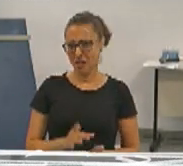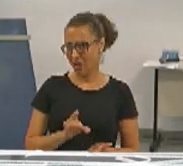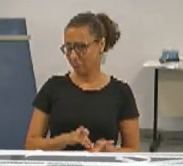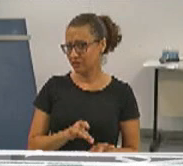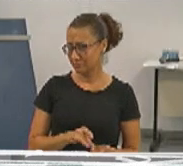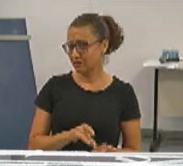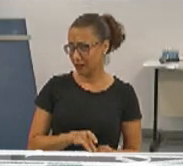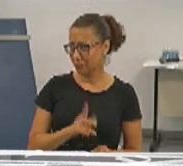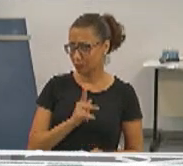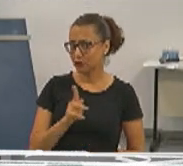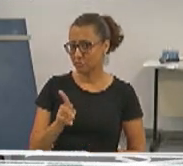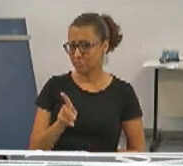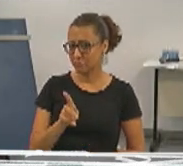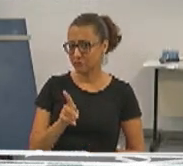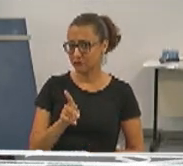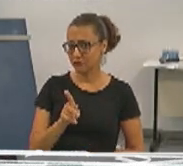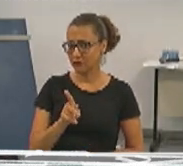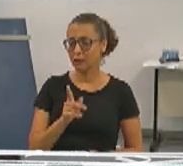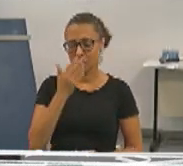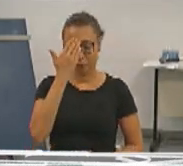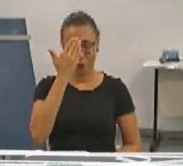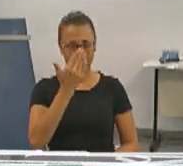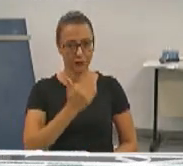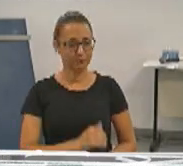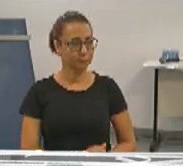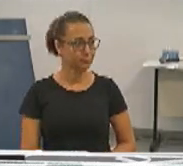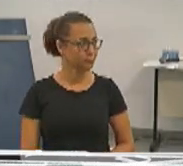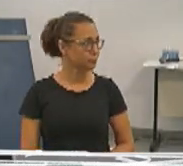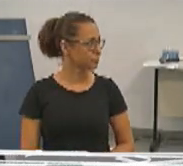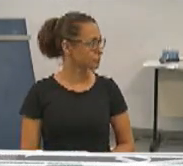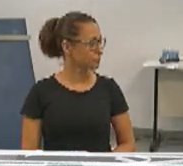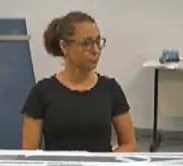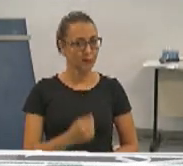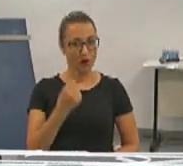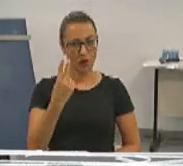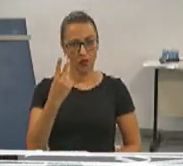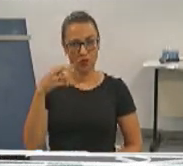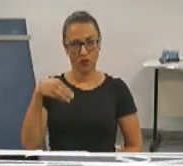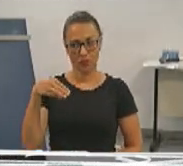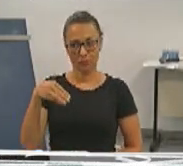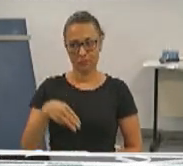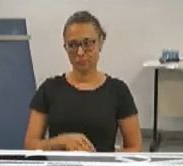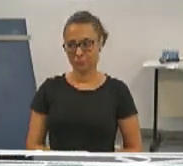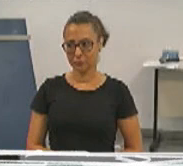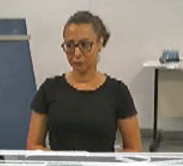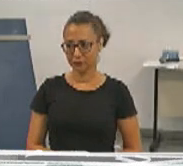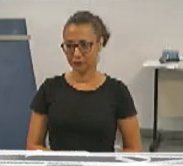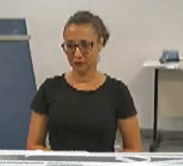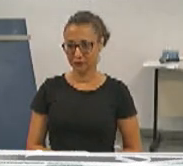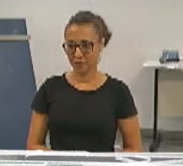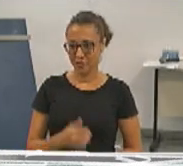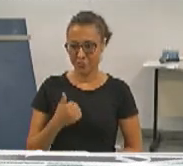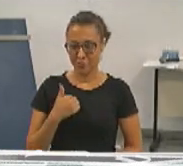verdade, professor? Obrigada. 2 minutos para o candidato. Bom, eu fico